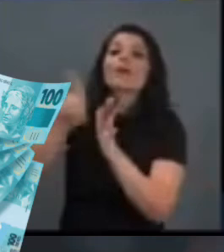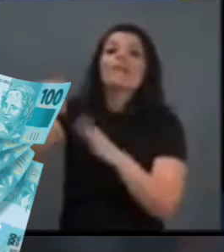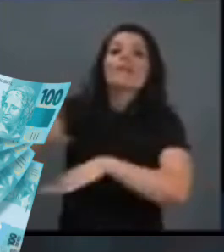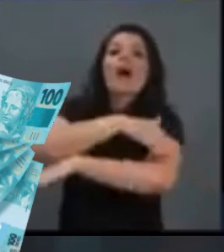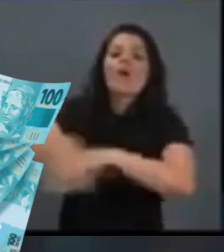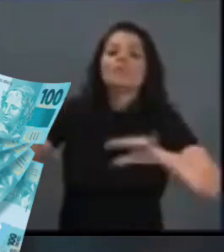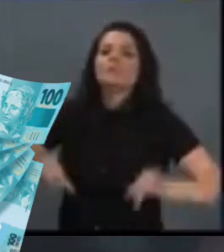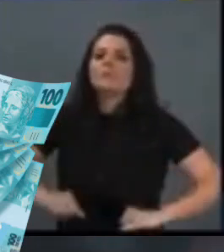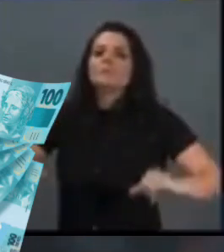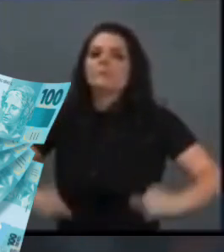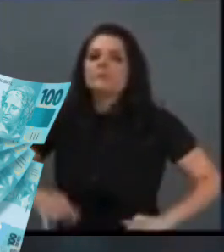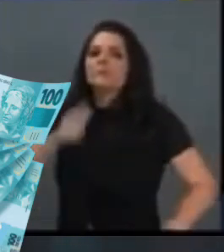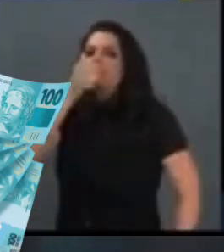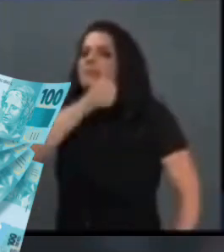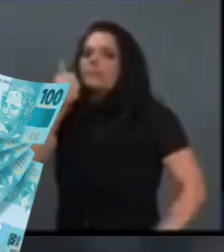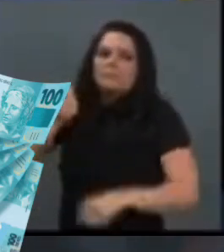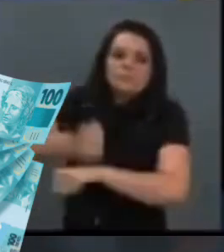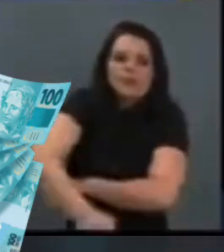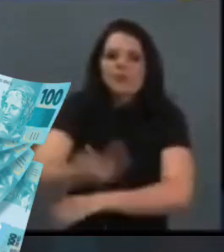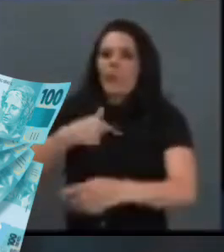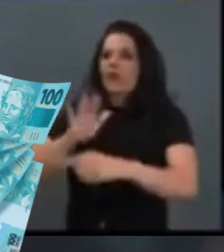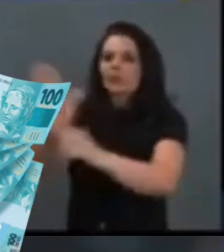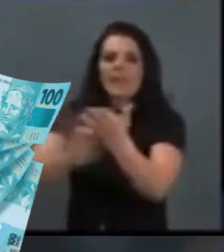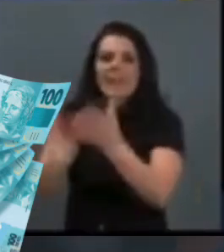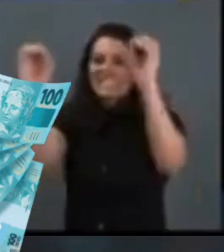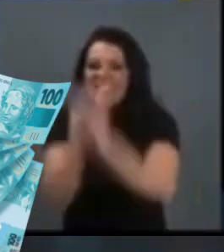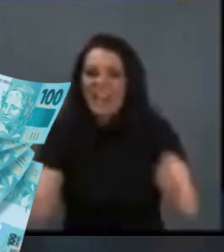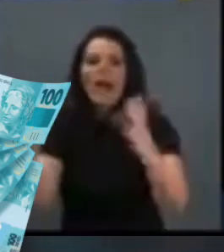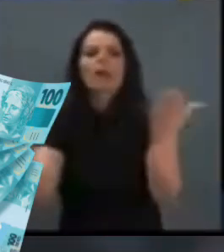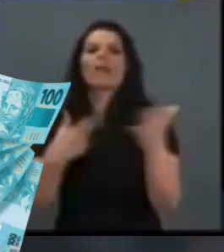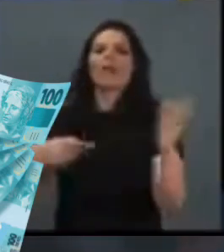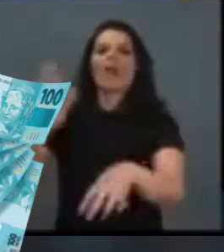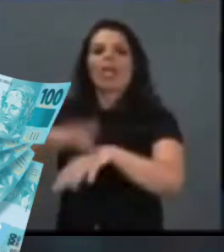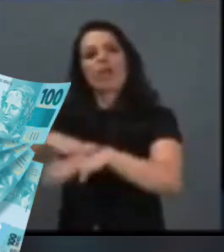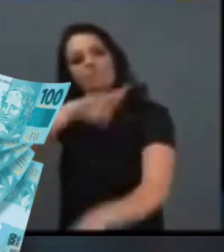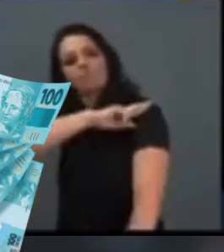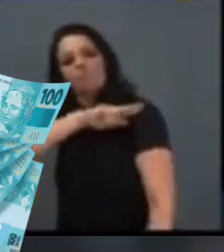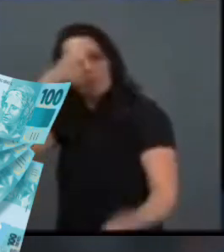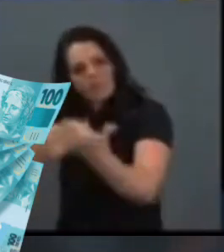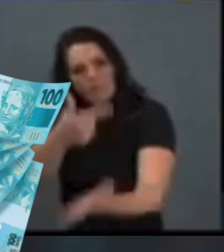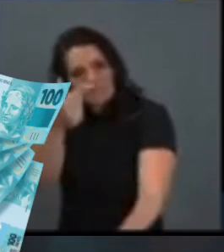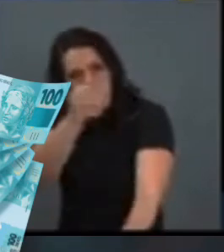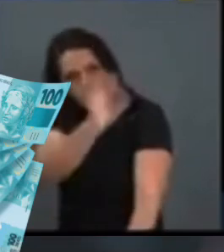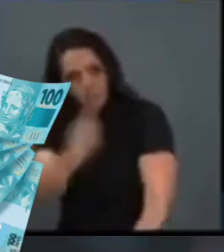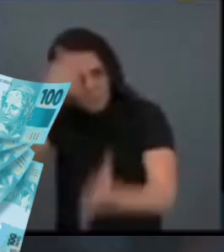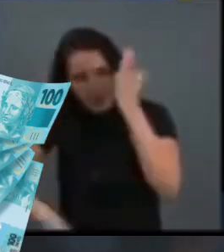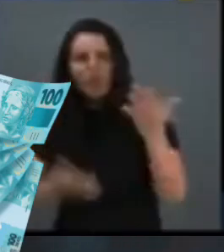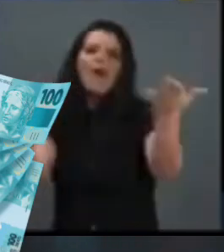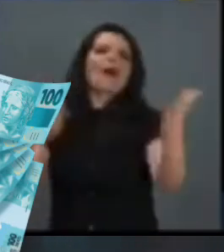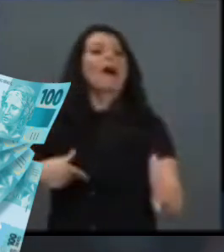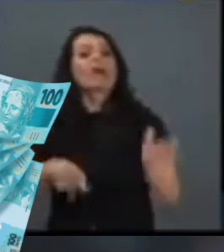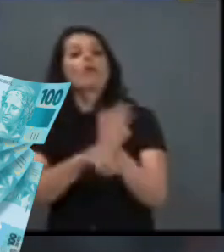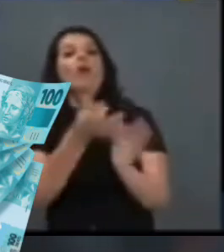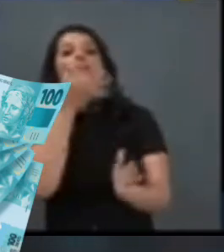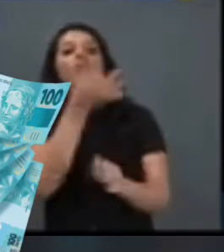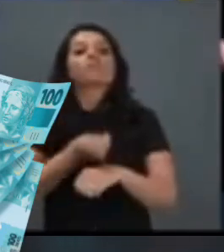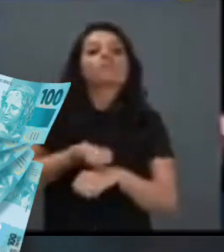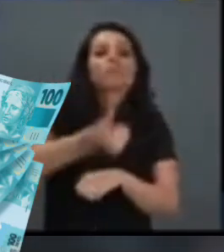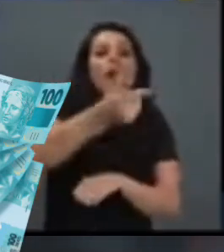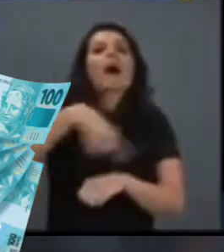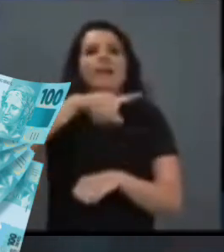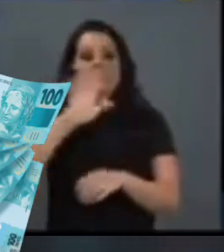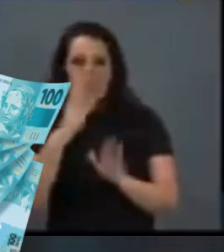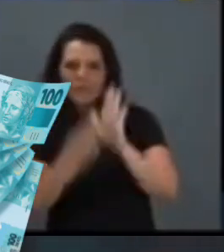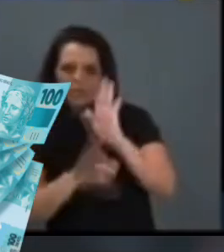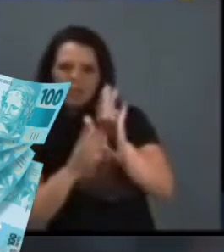rua, no sofrimento, vocês não ajudam em nada. É zero ajuda. E agora quer botar no lombo do trabalhador 27%. Aí eu quero dar uma sugestão aqui, se tem gente fazer esse